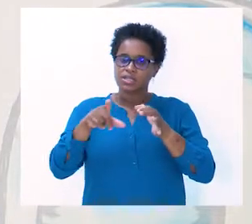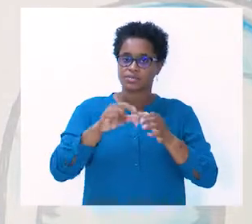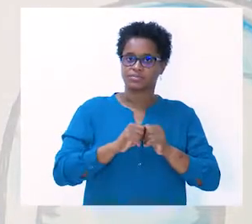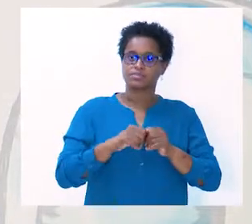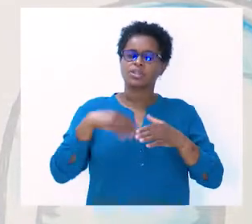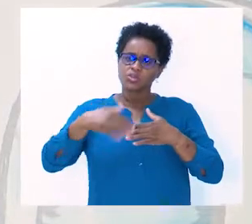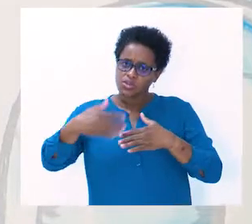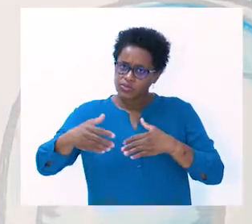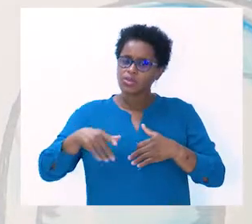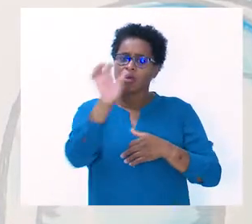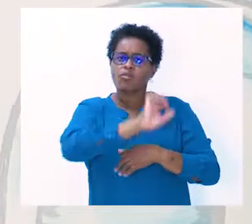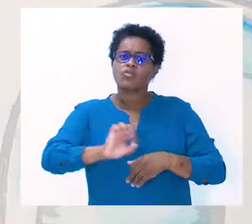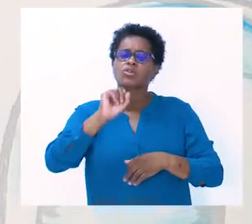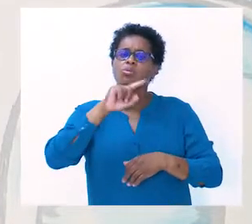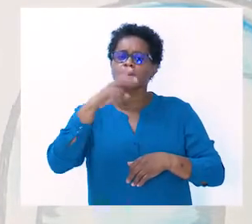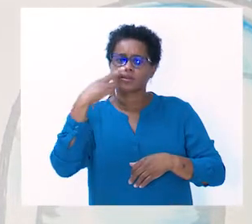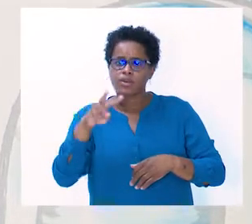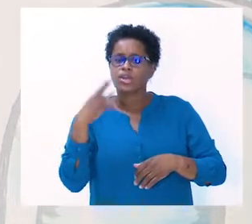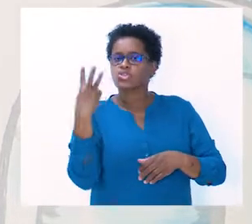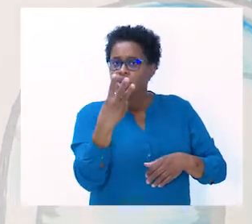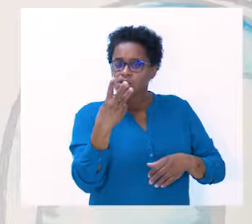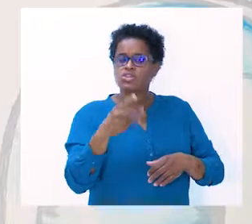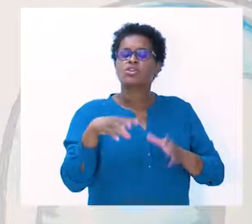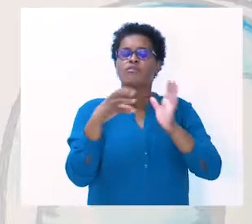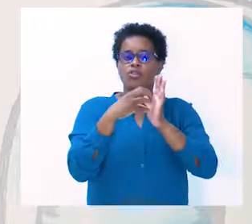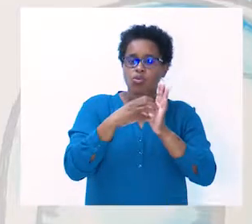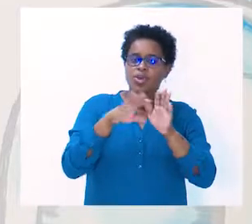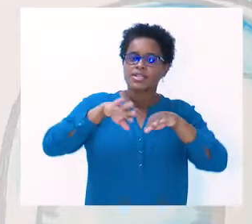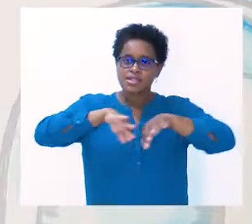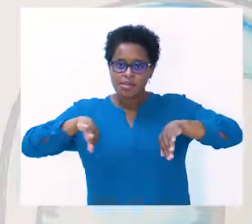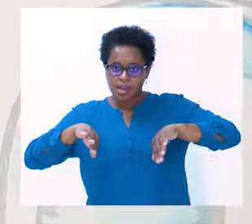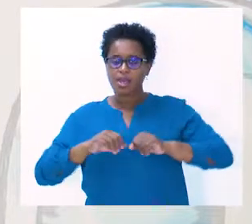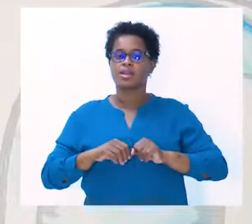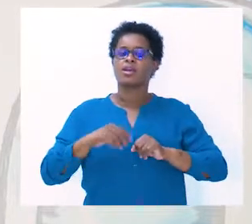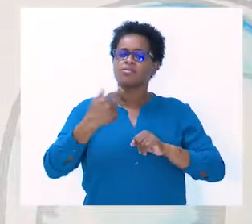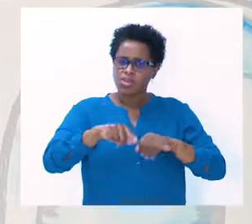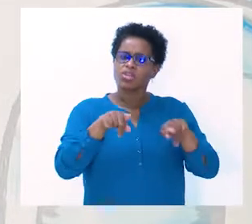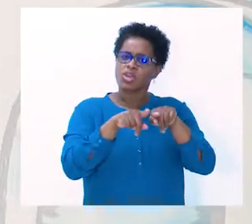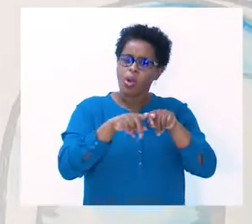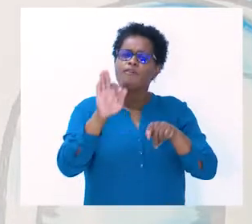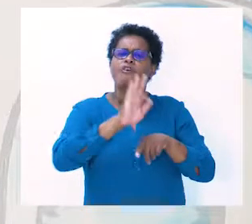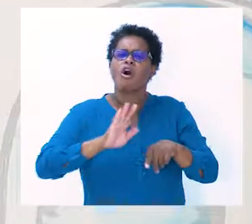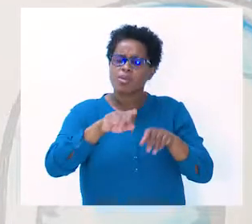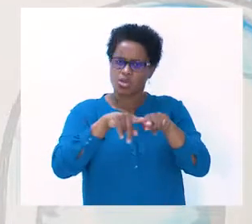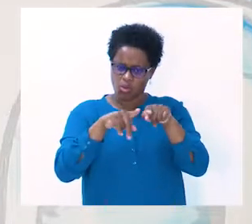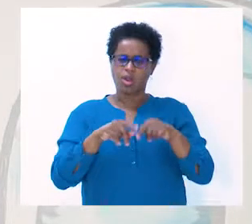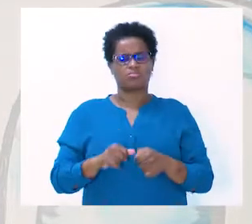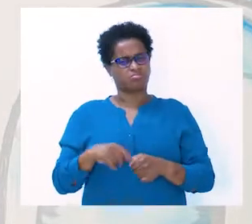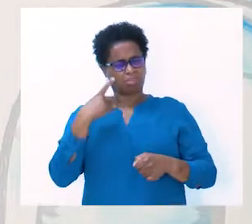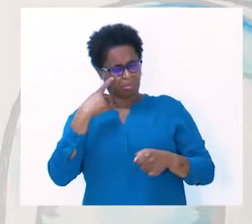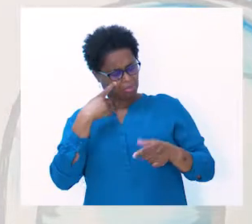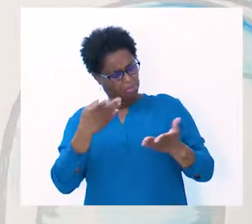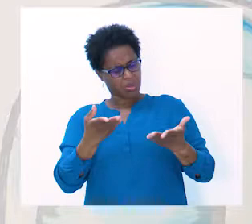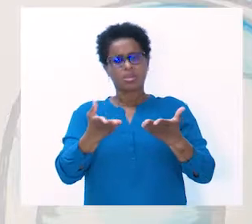assim sucessivamente. Vocês podem ver que as três figuras separadas têm a mesma forma. É